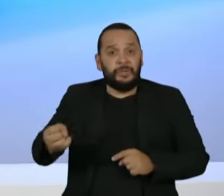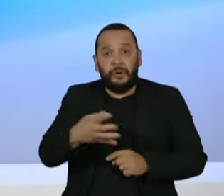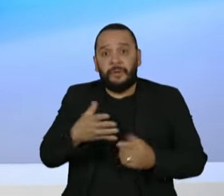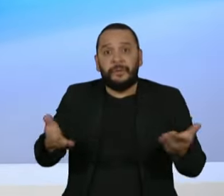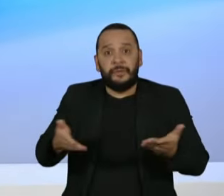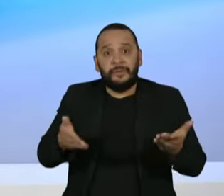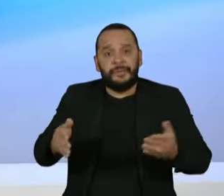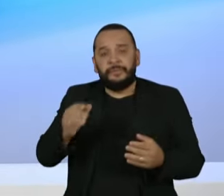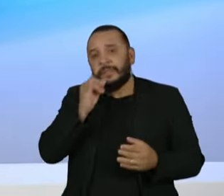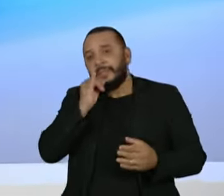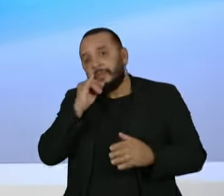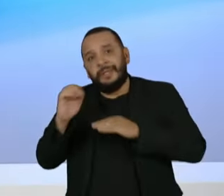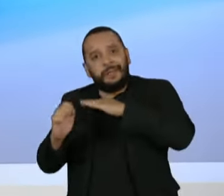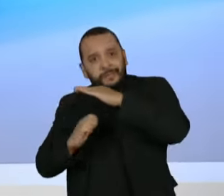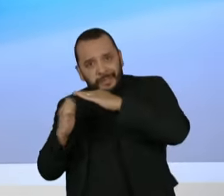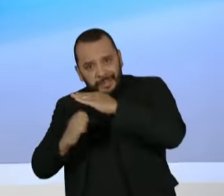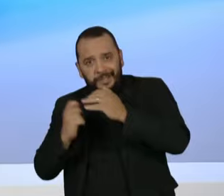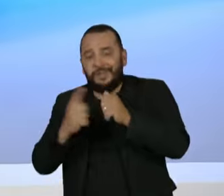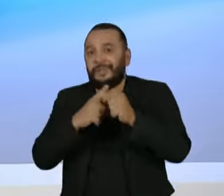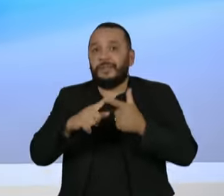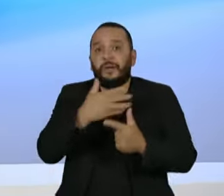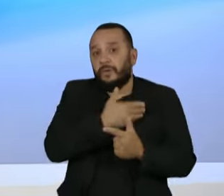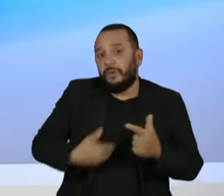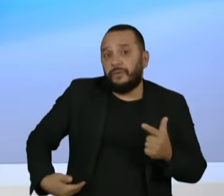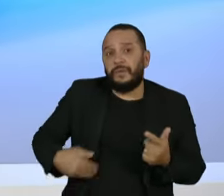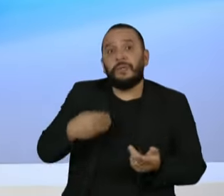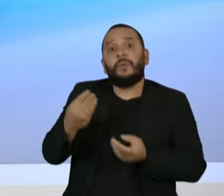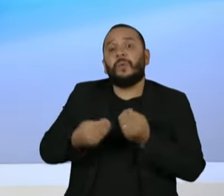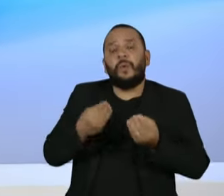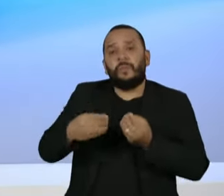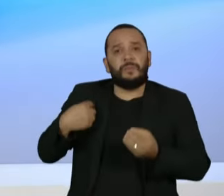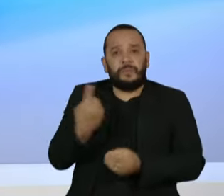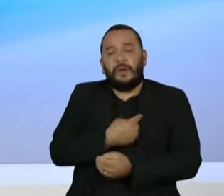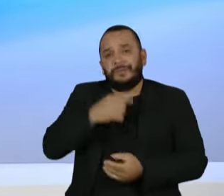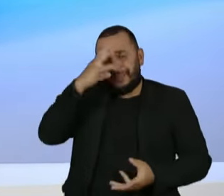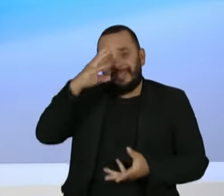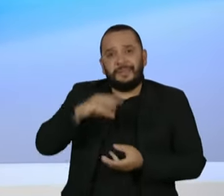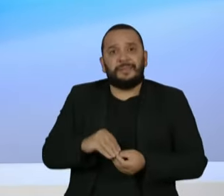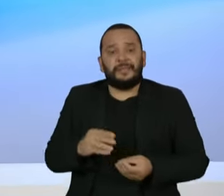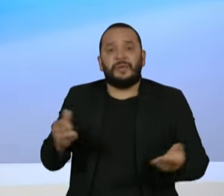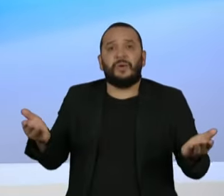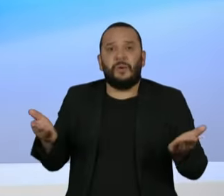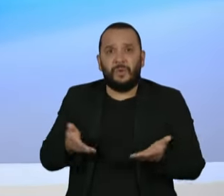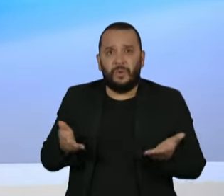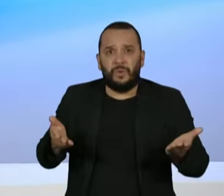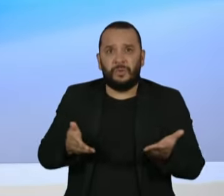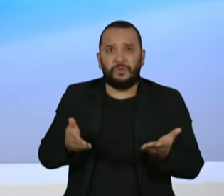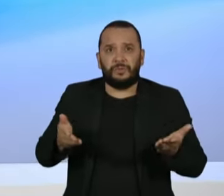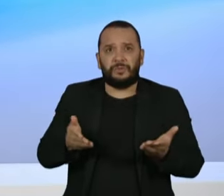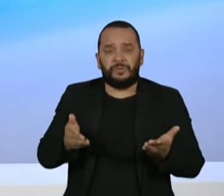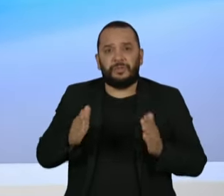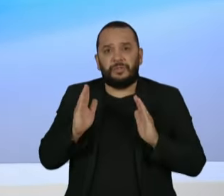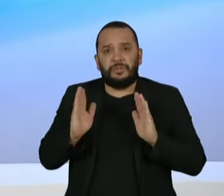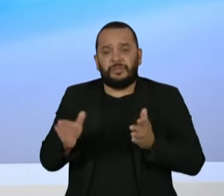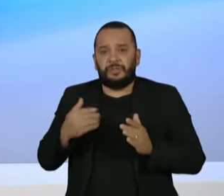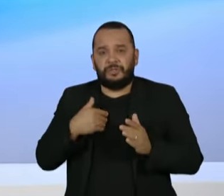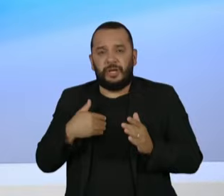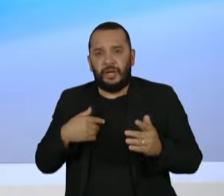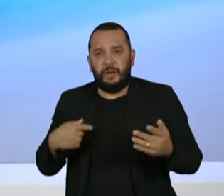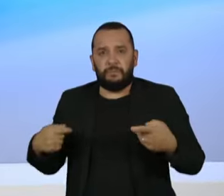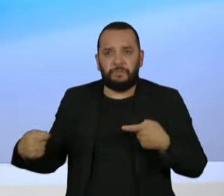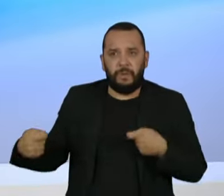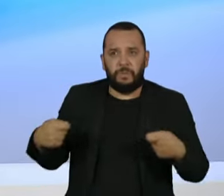governos na maneira como nós estamos hoje no estágio que nós estamos hoje que é um estágio fla-flu né Muito